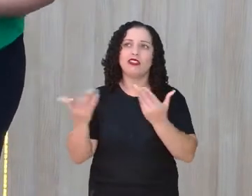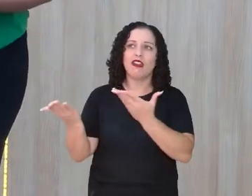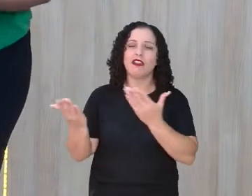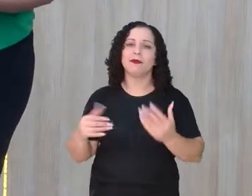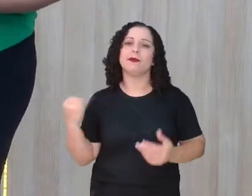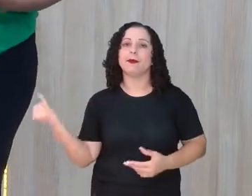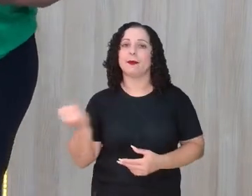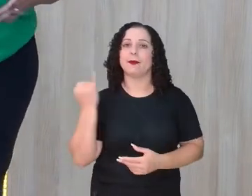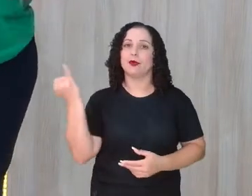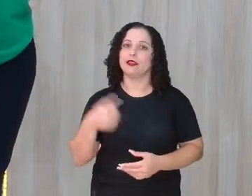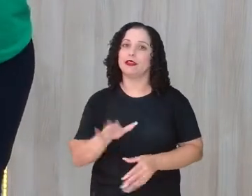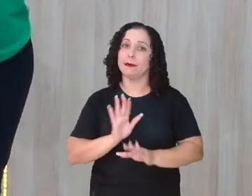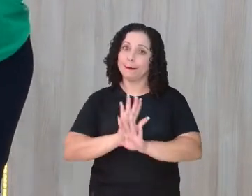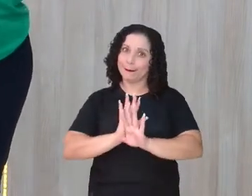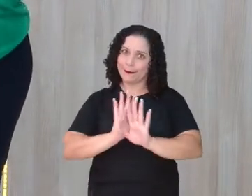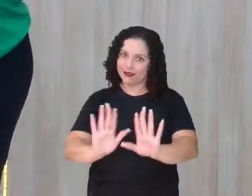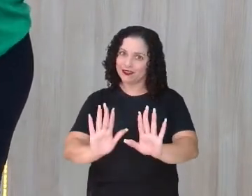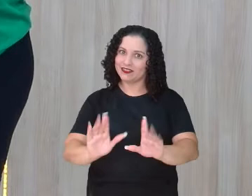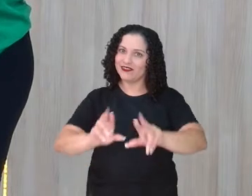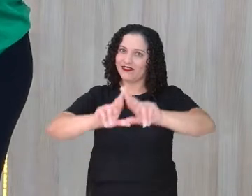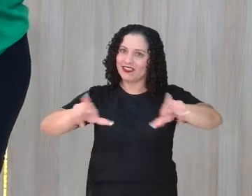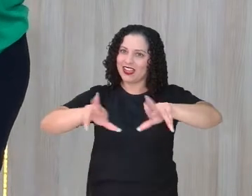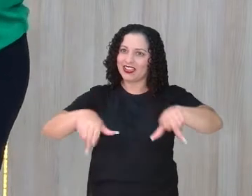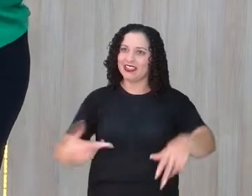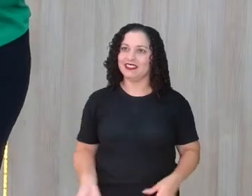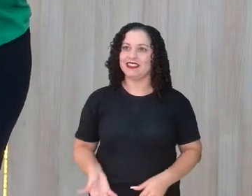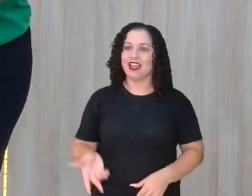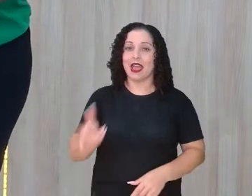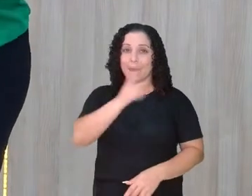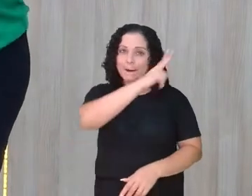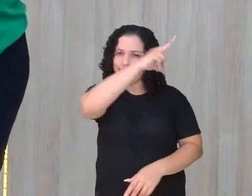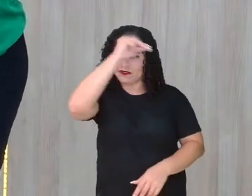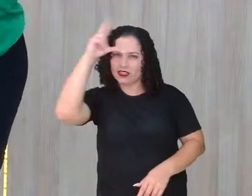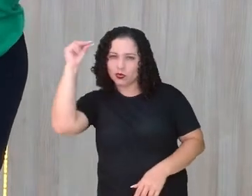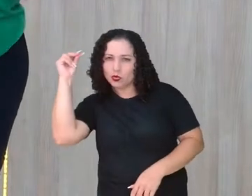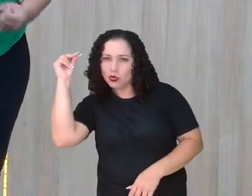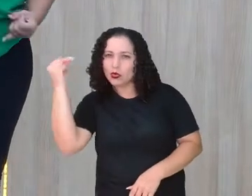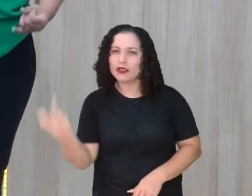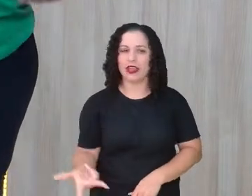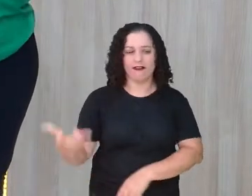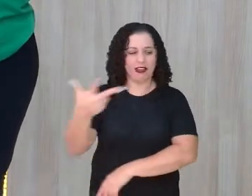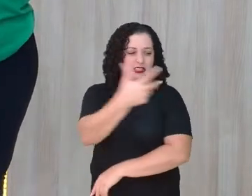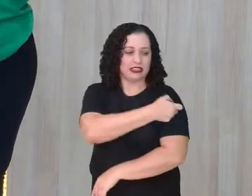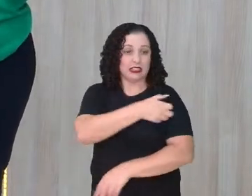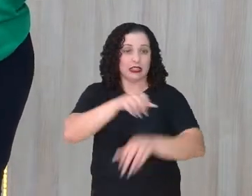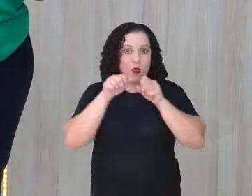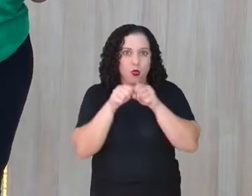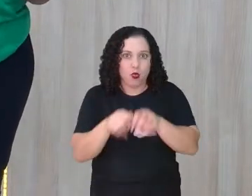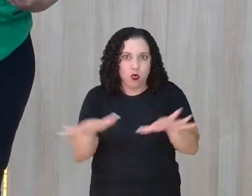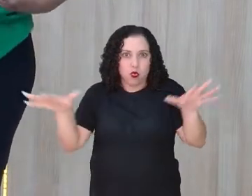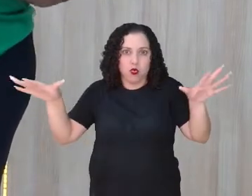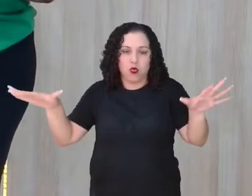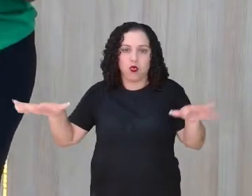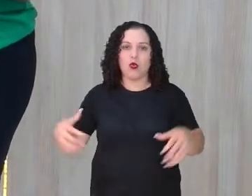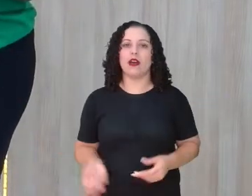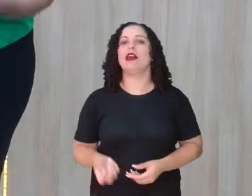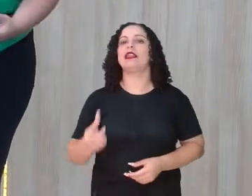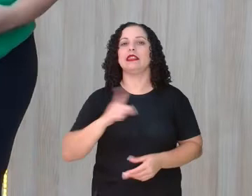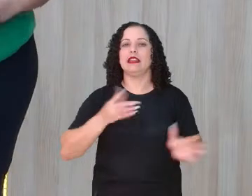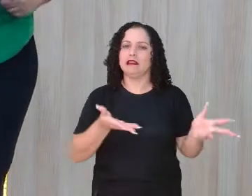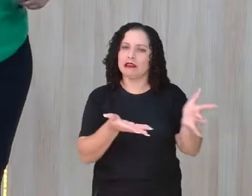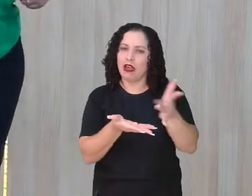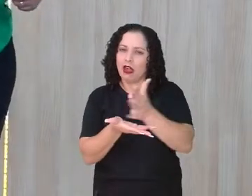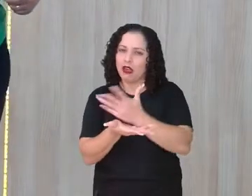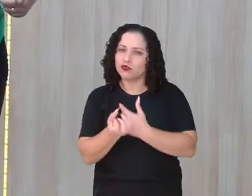acrescentar? Mas não, eles já colocaram aí, ó, que a vacinação foi ampliada, já colocou números, não é, de 19